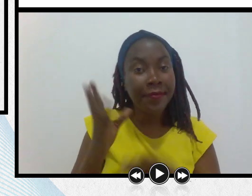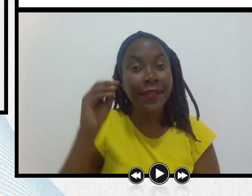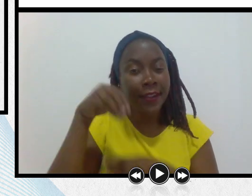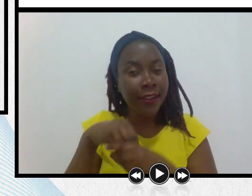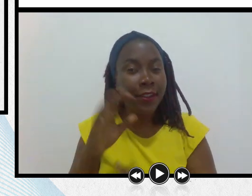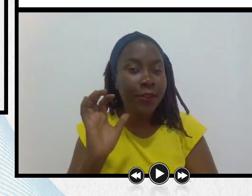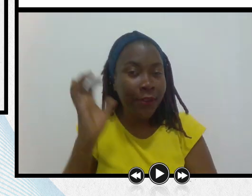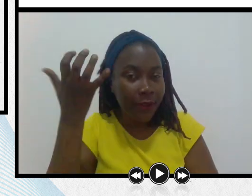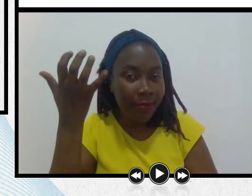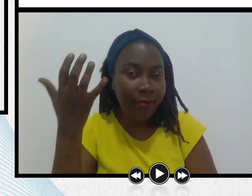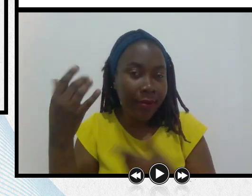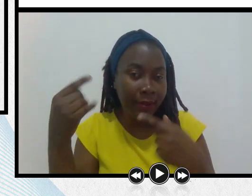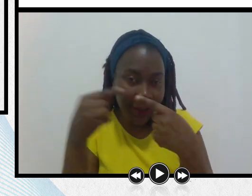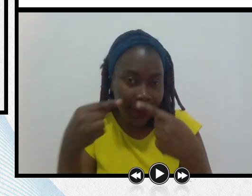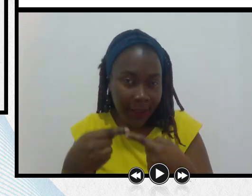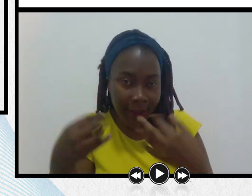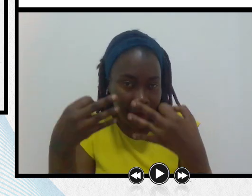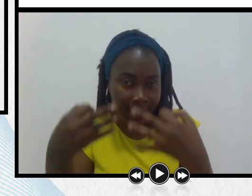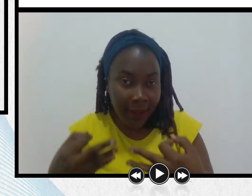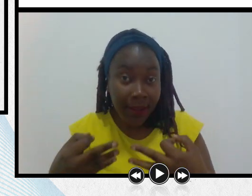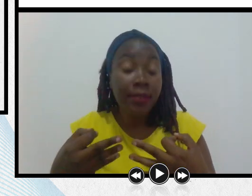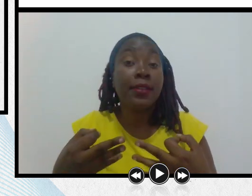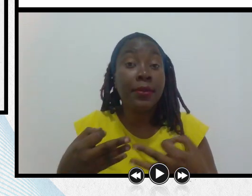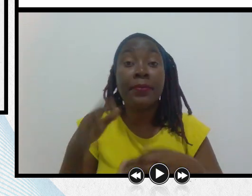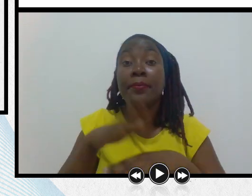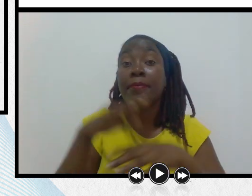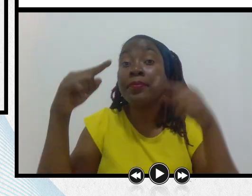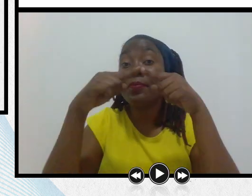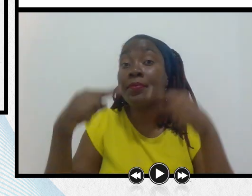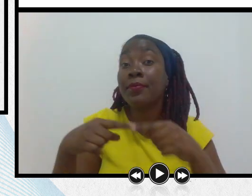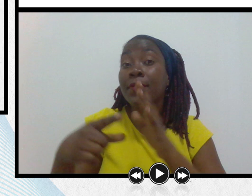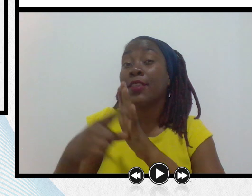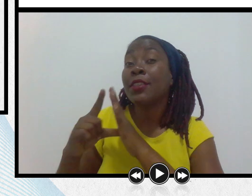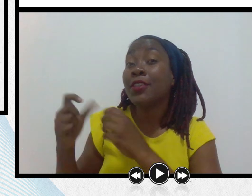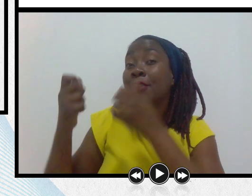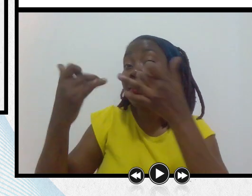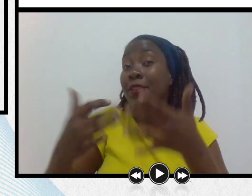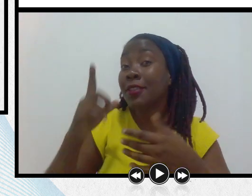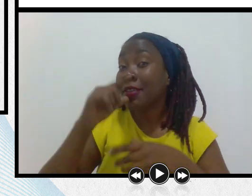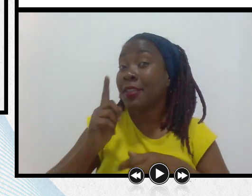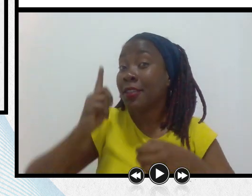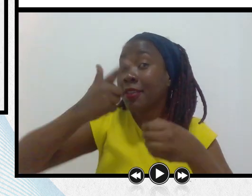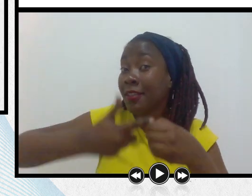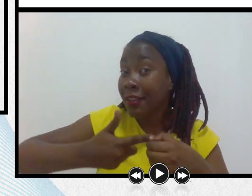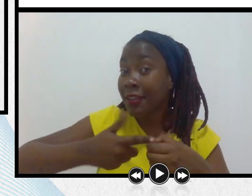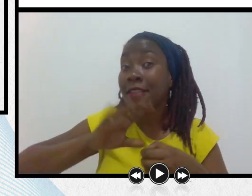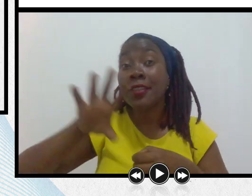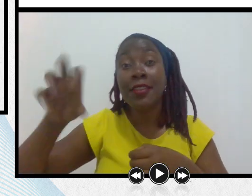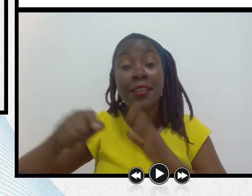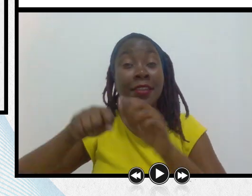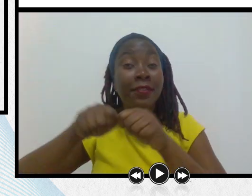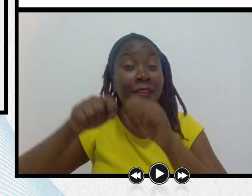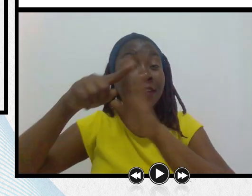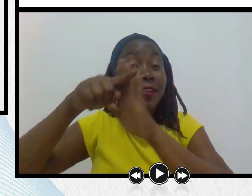de uma situação ideal, o mais adequado, antes de falar de água de abastecimento, é fazer